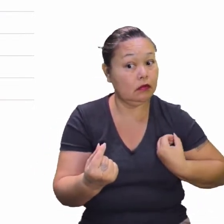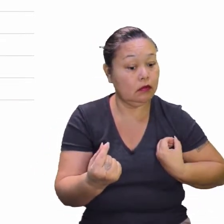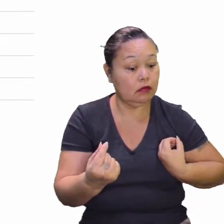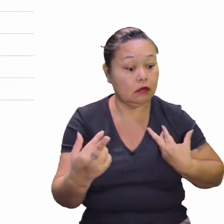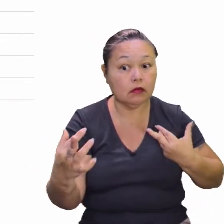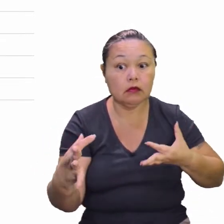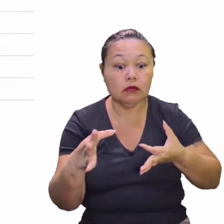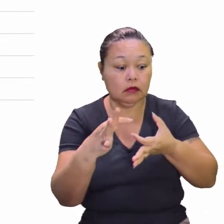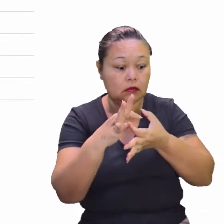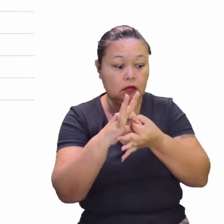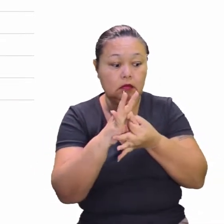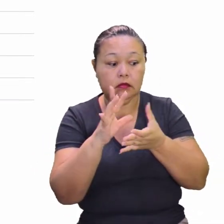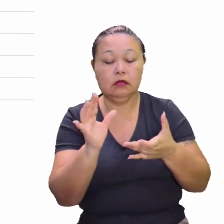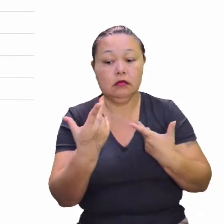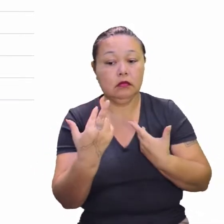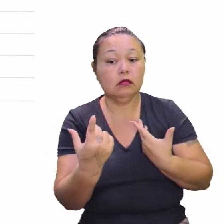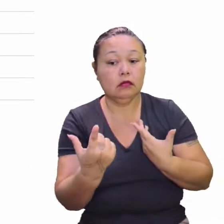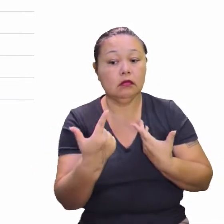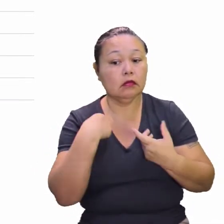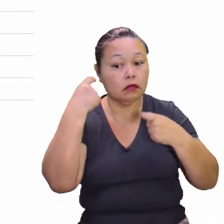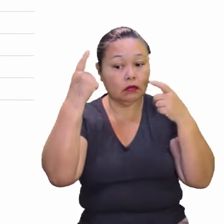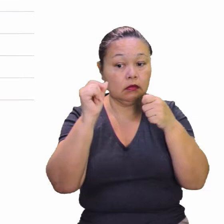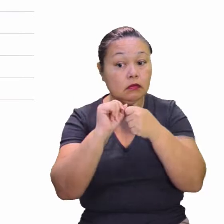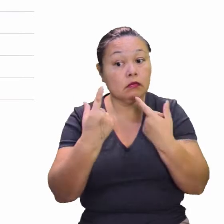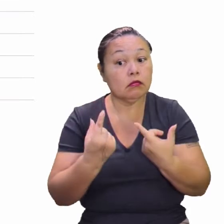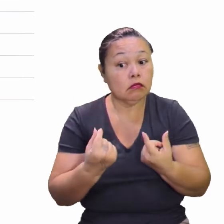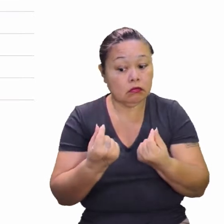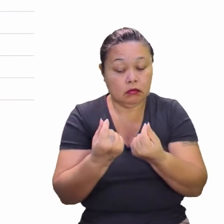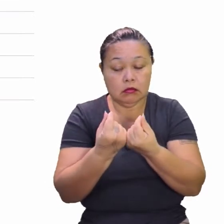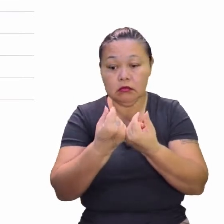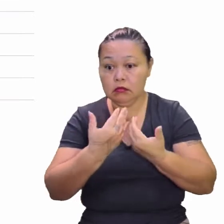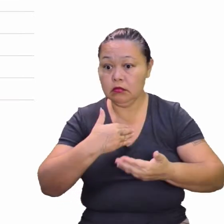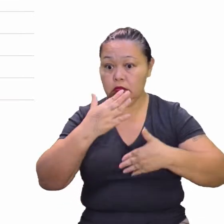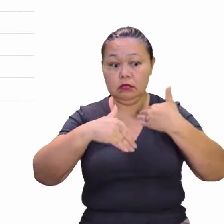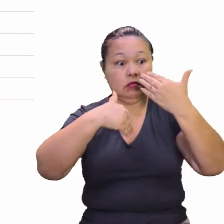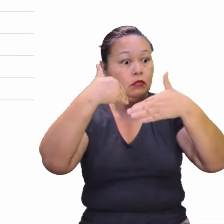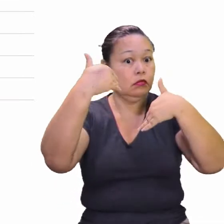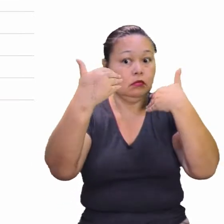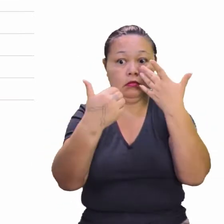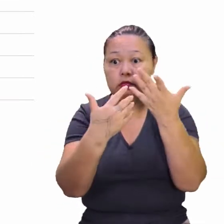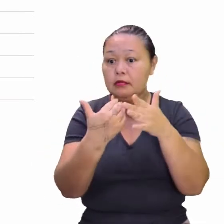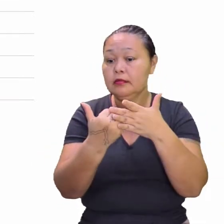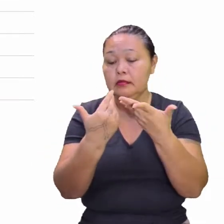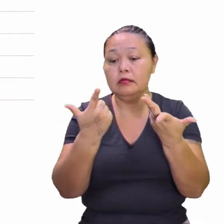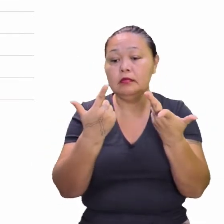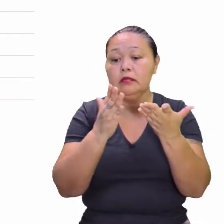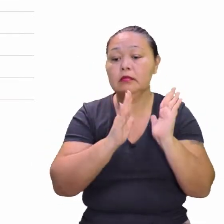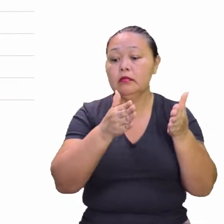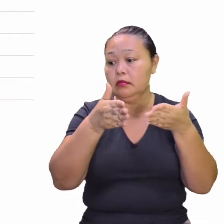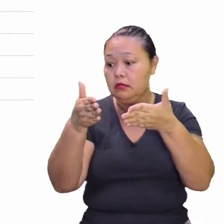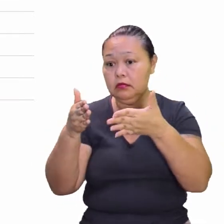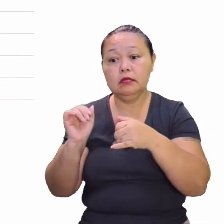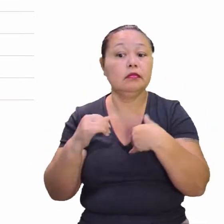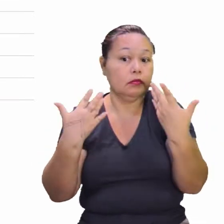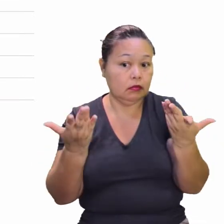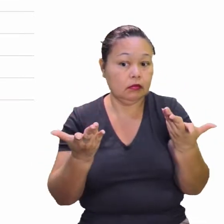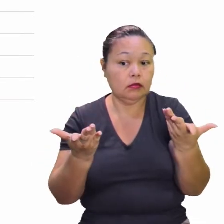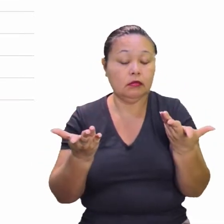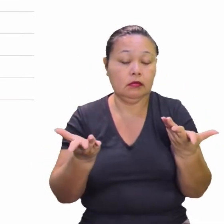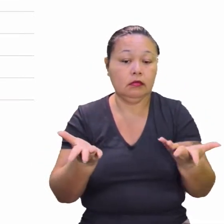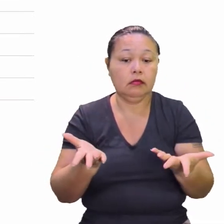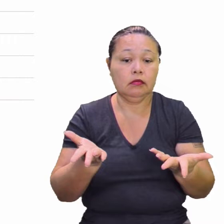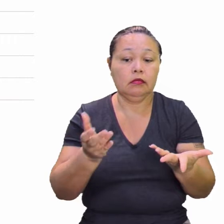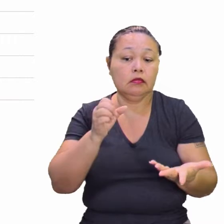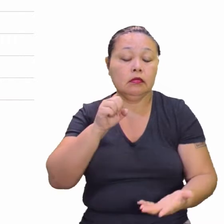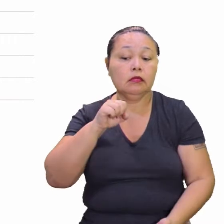ela se preocupa com números e valores, crescimento, desenvolvimento. Exatamente. Geralmente é assim, né? A